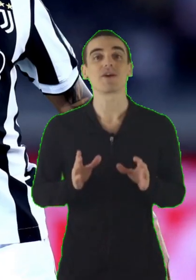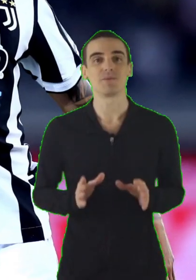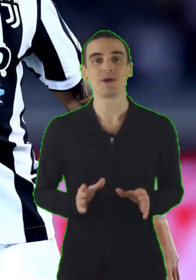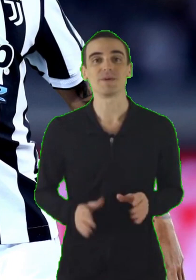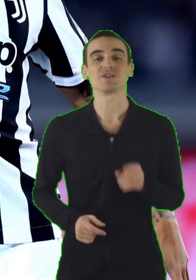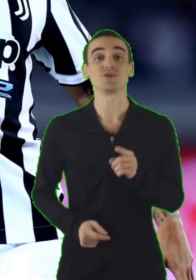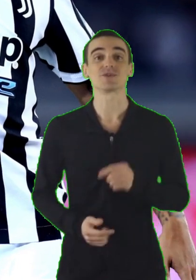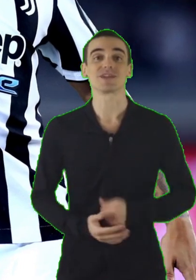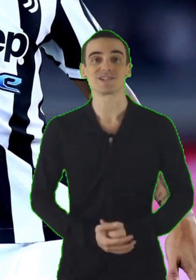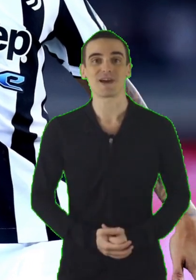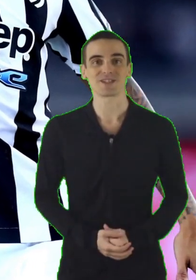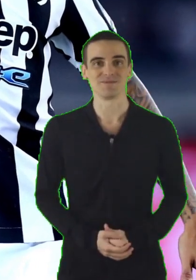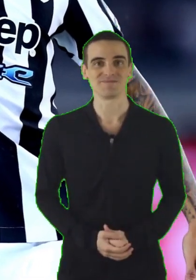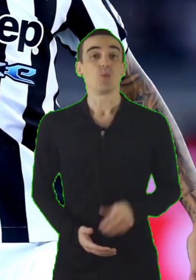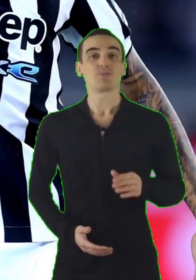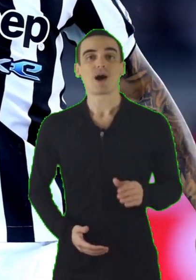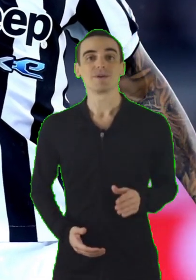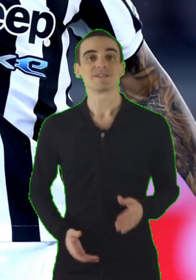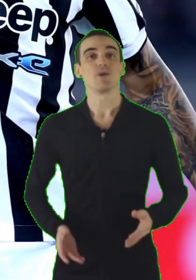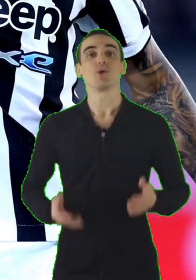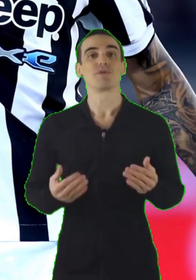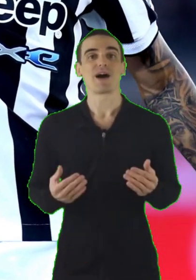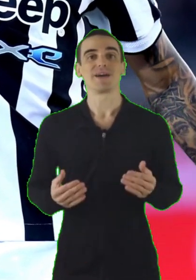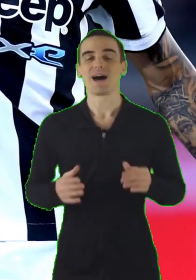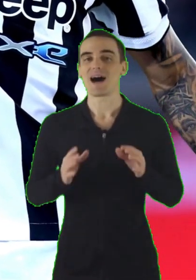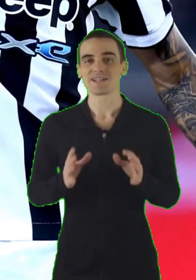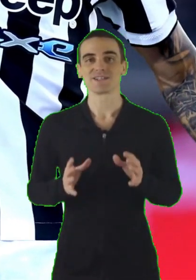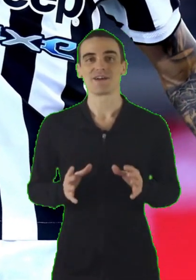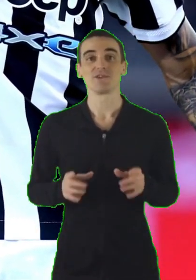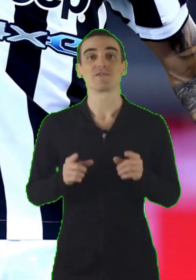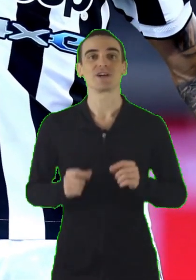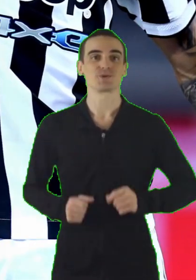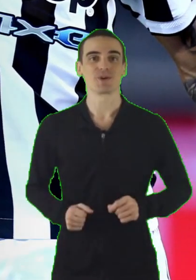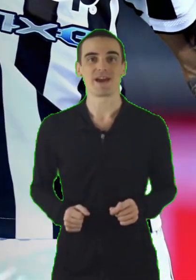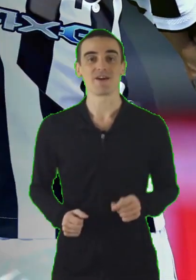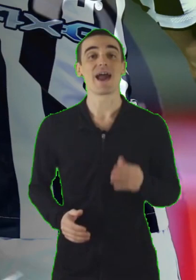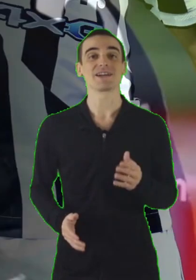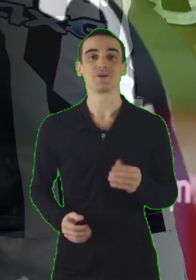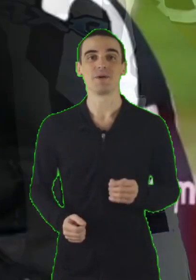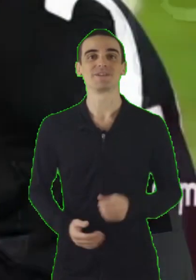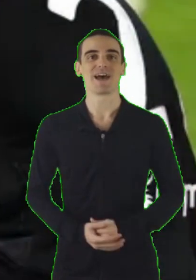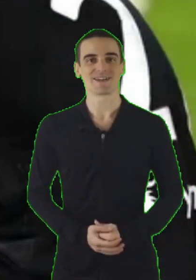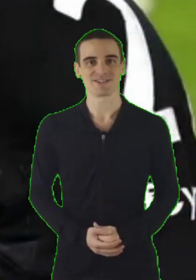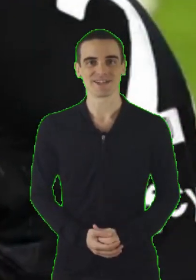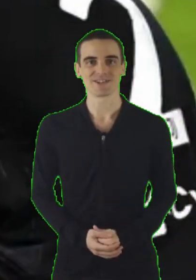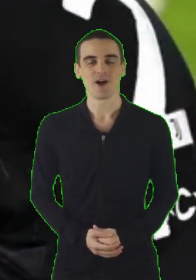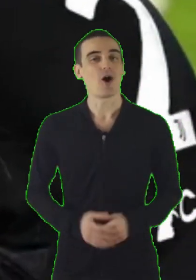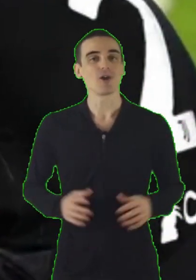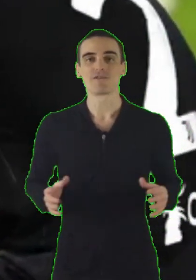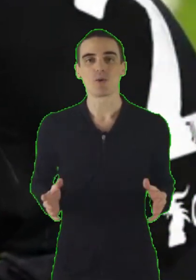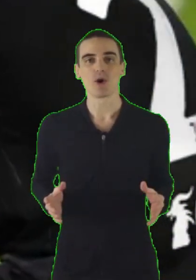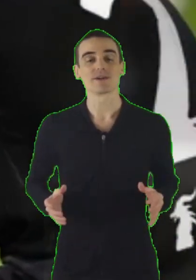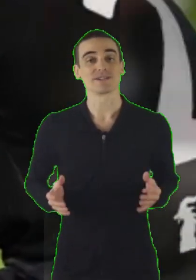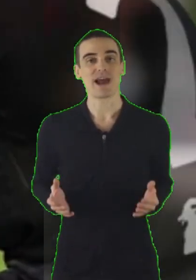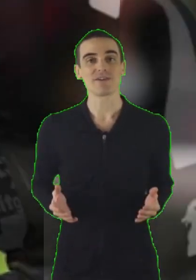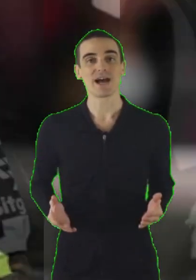acabou permanecendo na Juve. Assim, o atleta pode ter futuro de volta no Brasil. De acordo com Mauro Mota, amigo próximo do